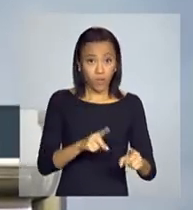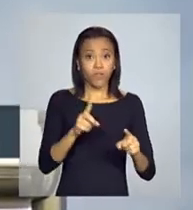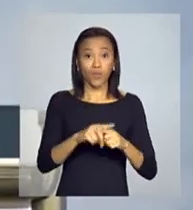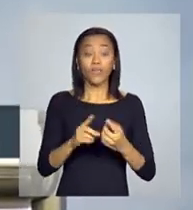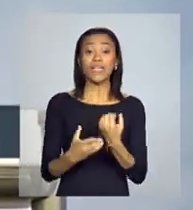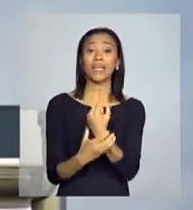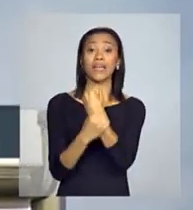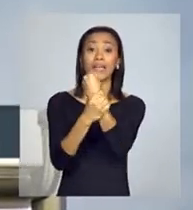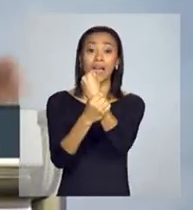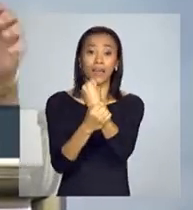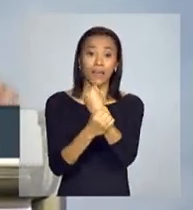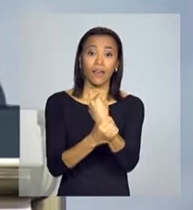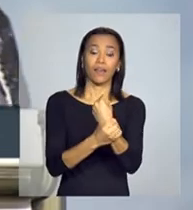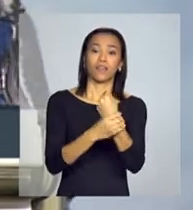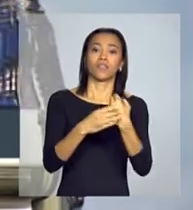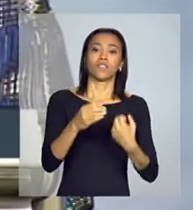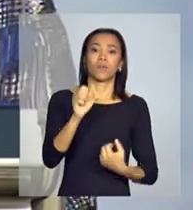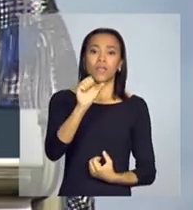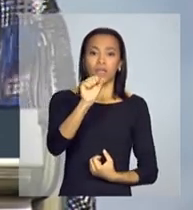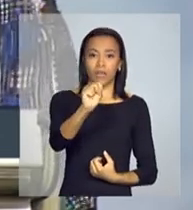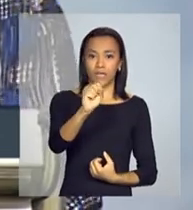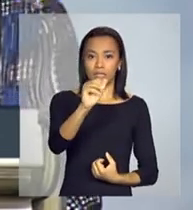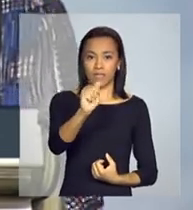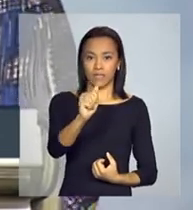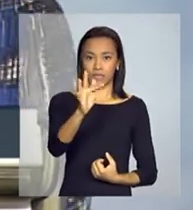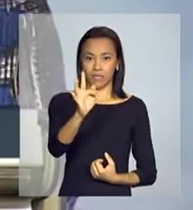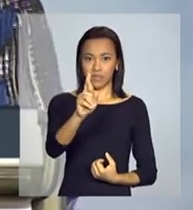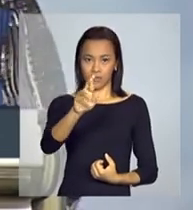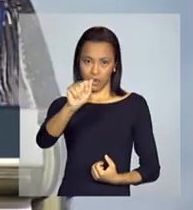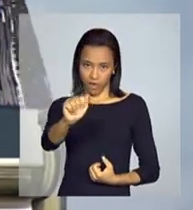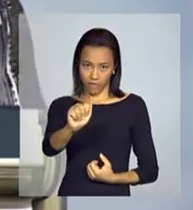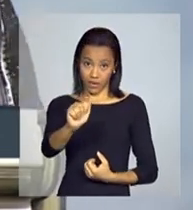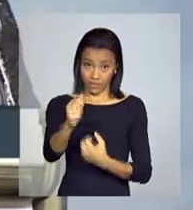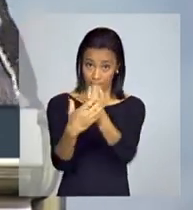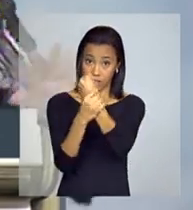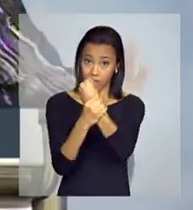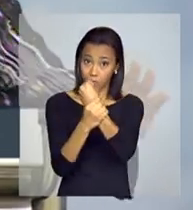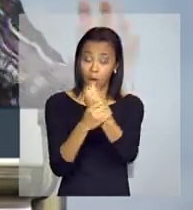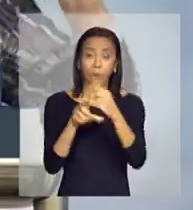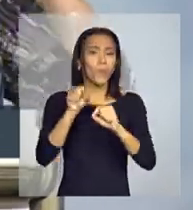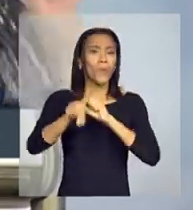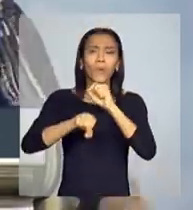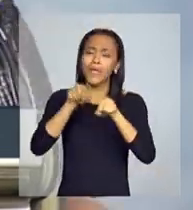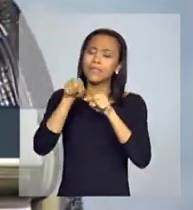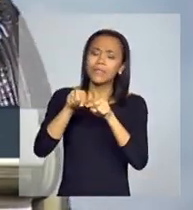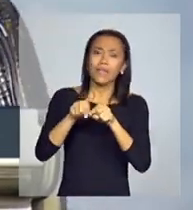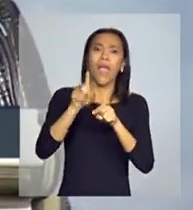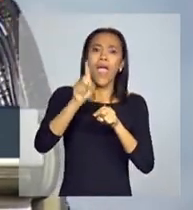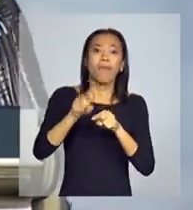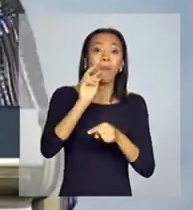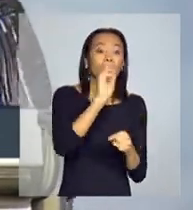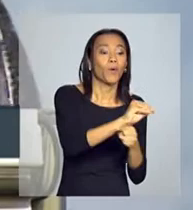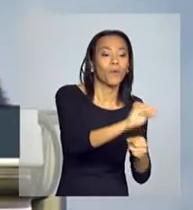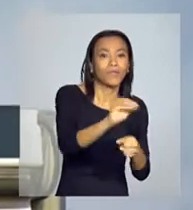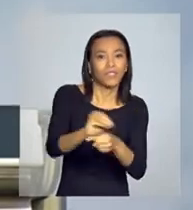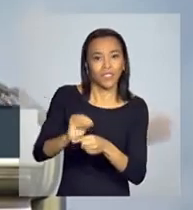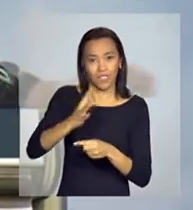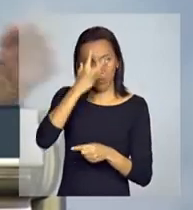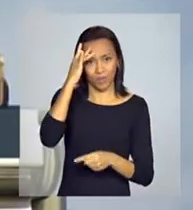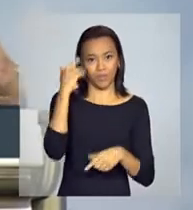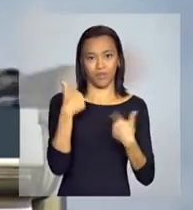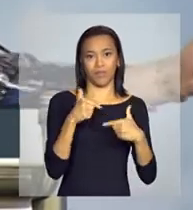Safra. O Garantia Safra é uma forma da gente proteger o agricultor. Então,